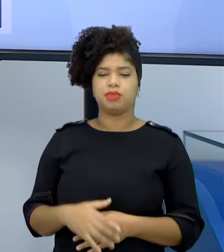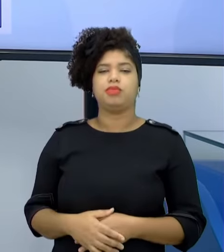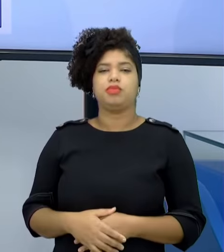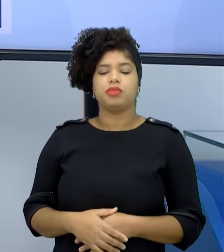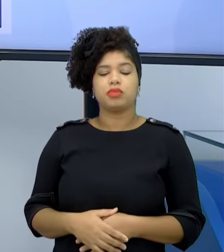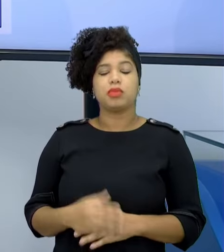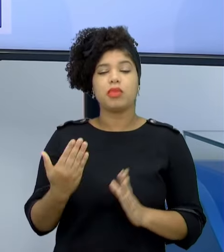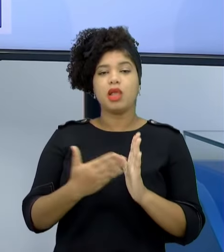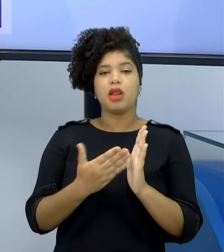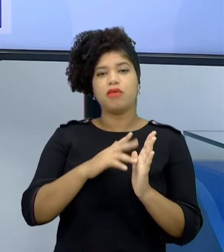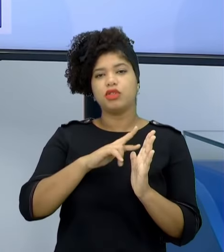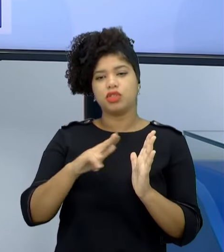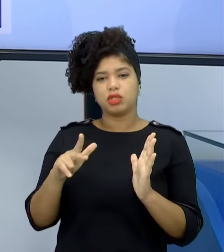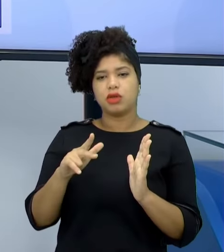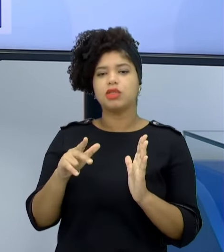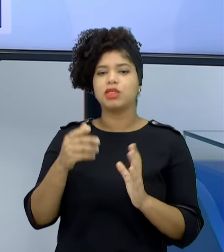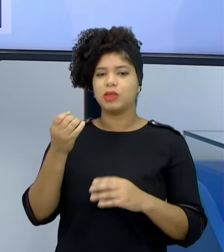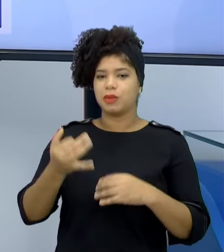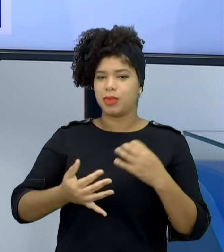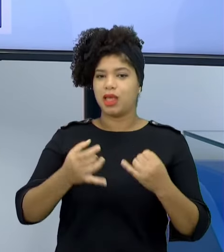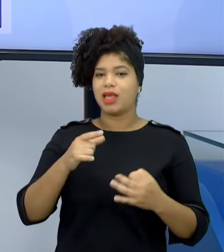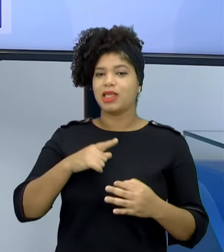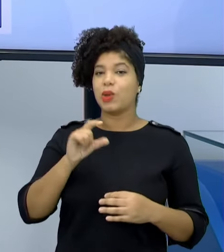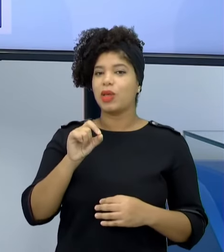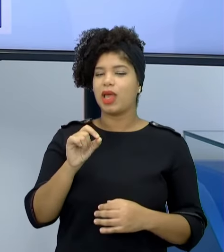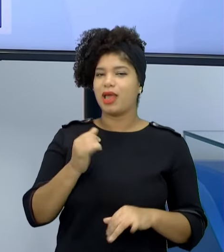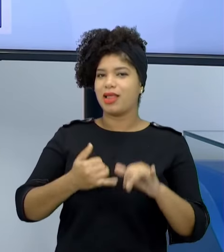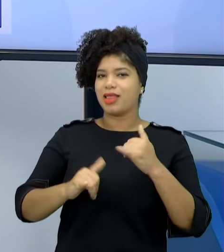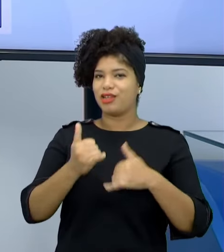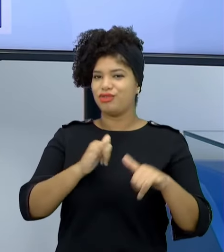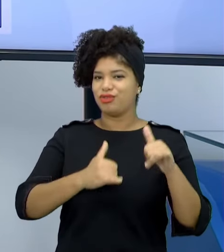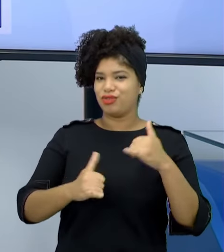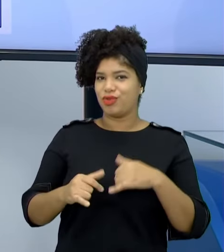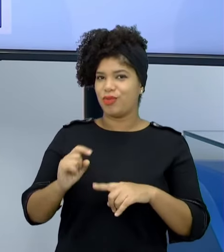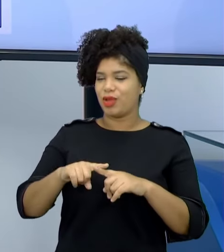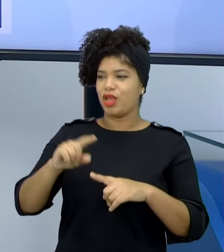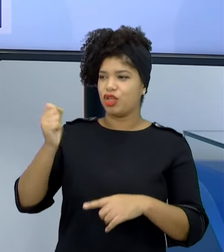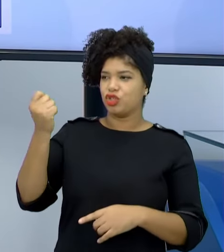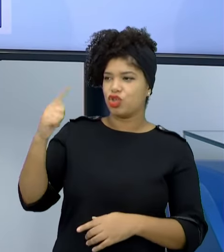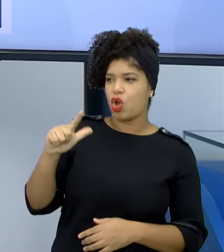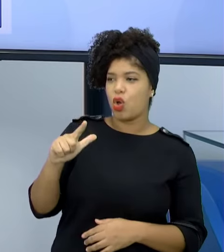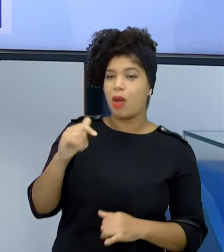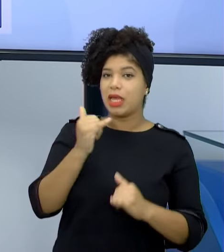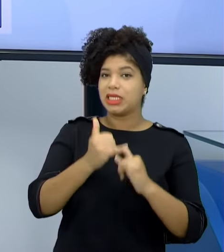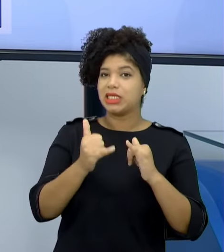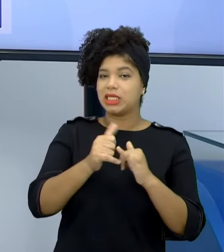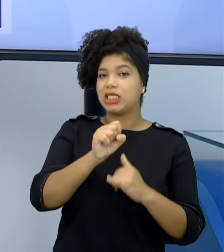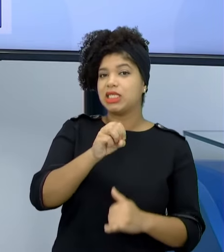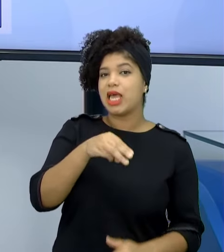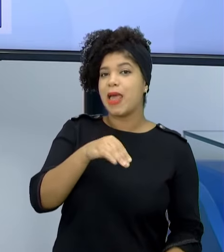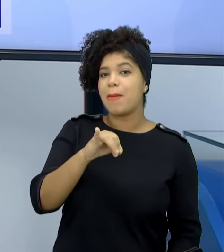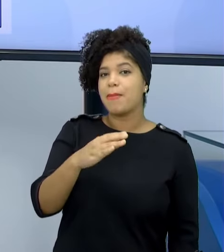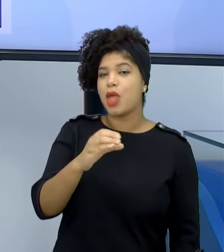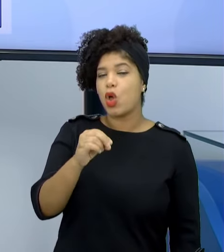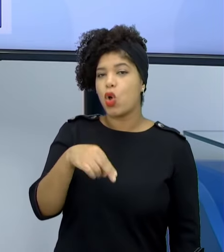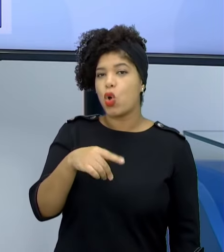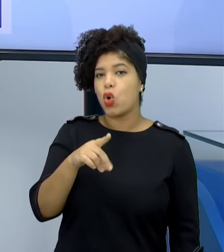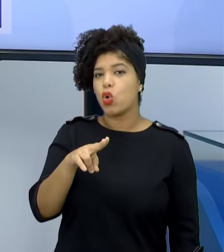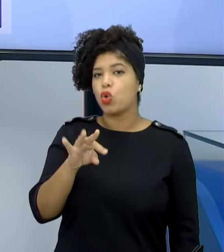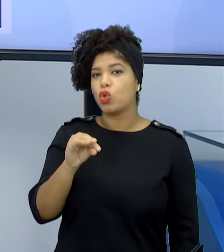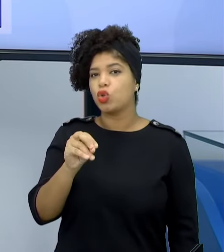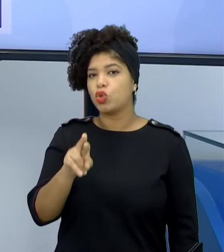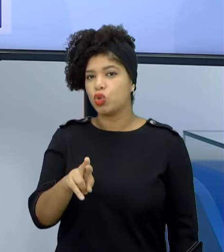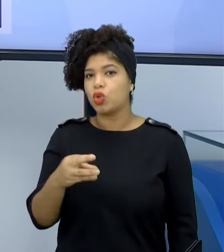literatura, mas enfim, a gente vai ter corrente elétrica para nós. Luz solar entrou, semicondutor funcionando, corrente elétrica gerada. Preciso